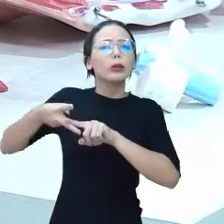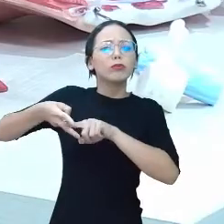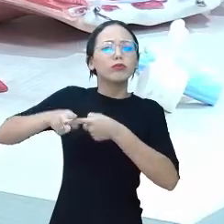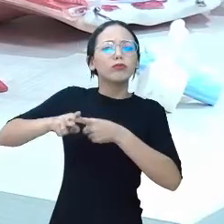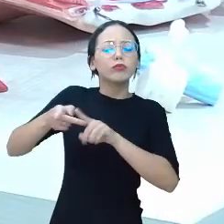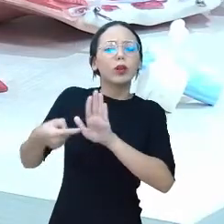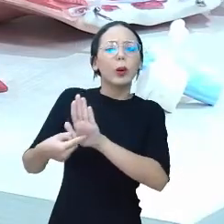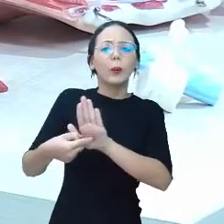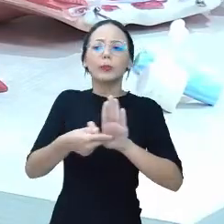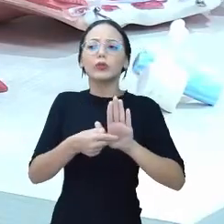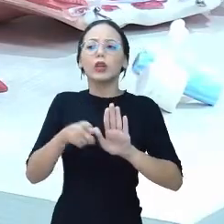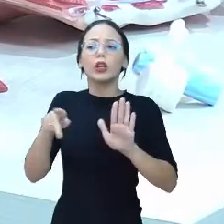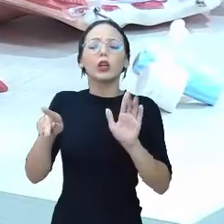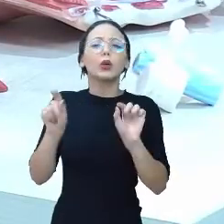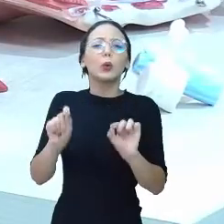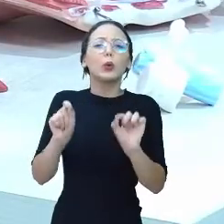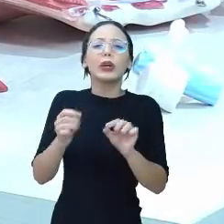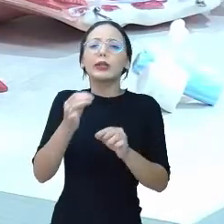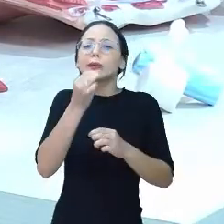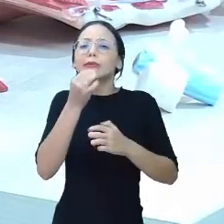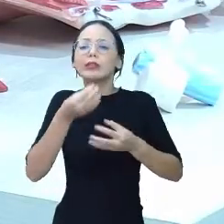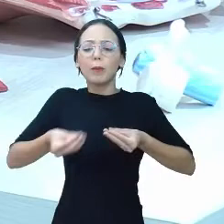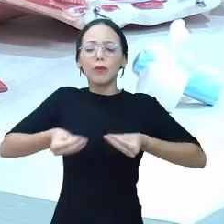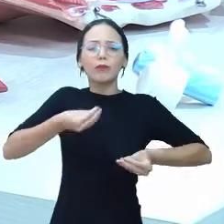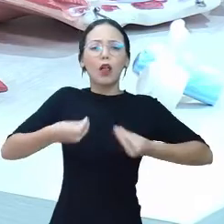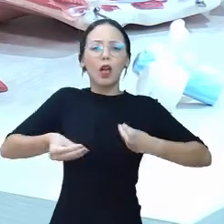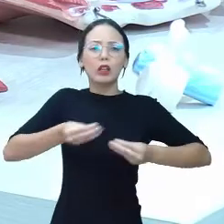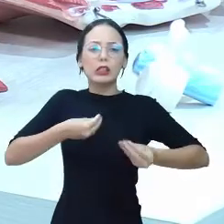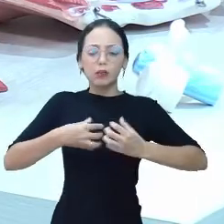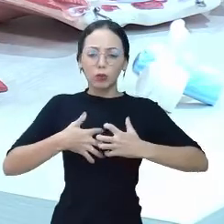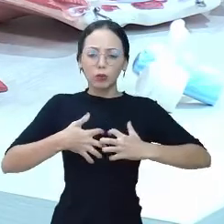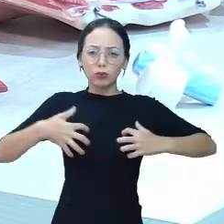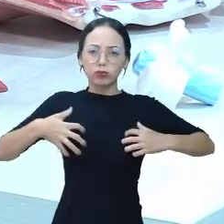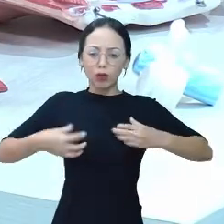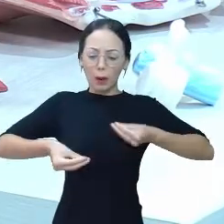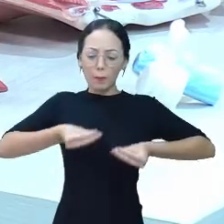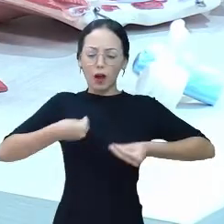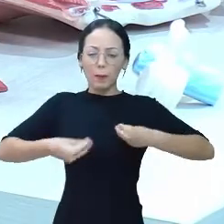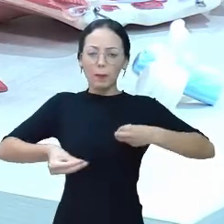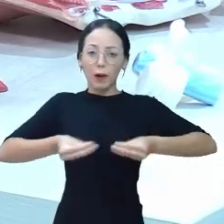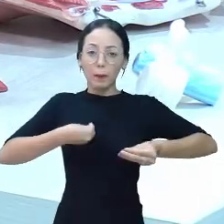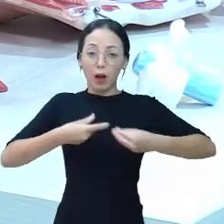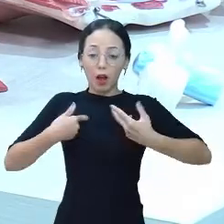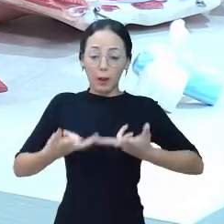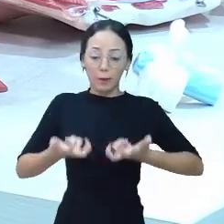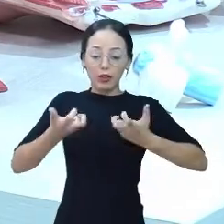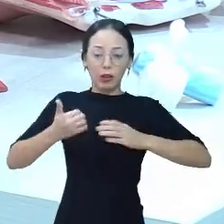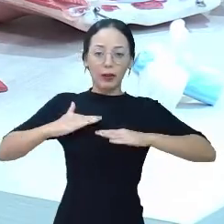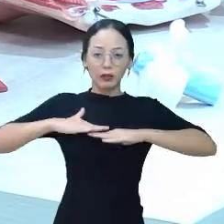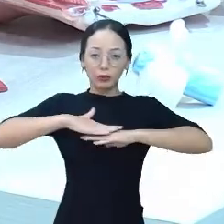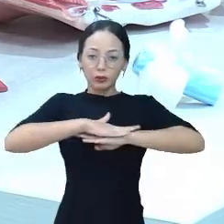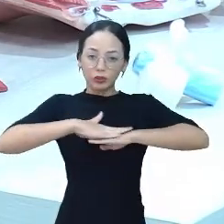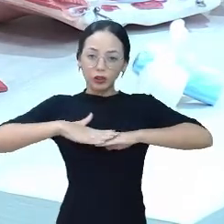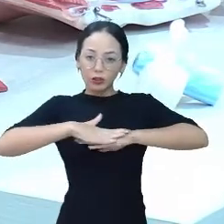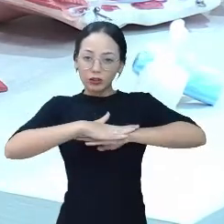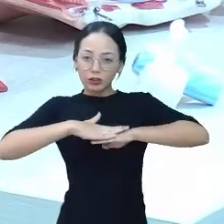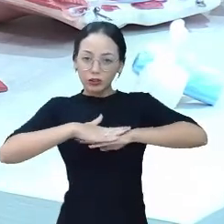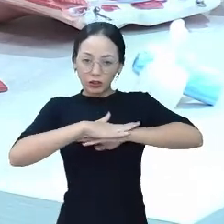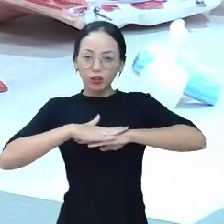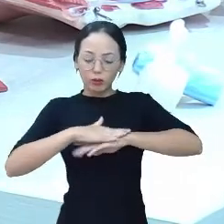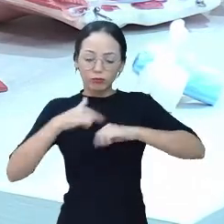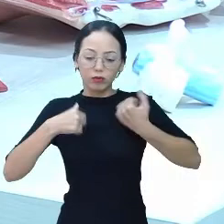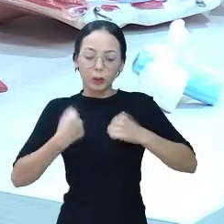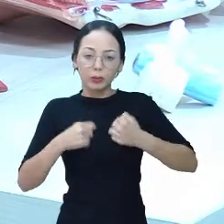vai ver que ele é mais flexível. Então, eu vou observar que o tecido que eu preciso